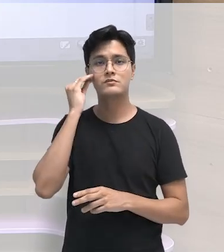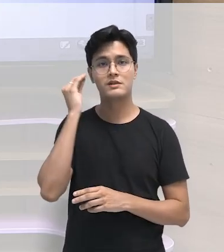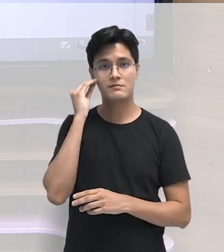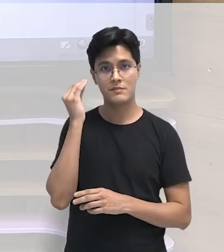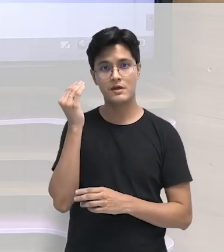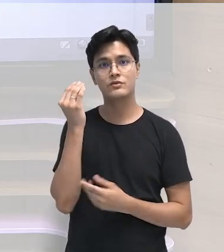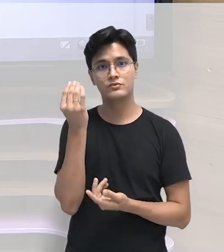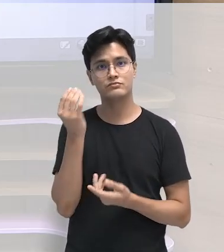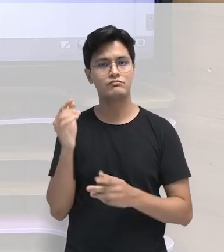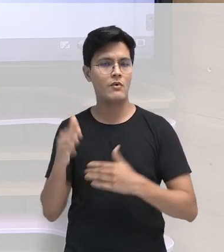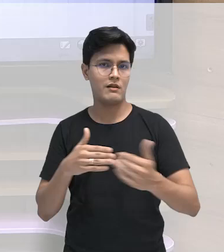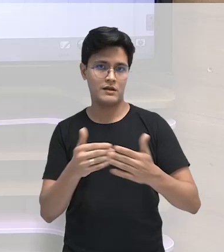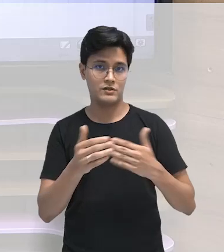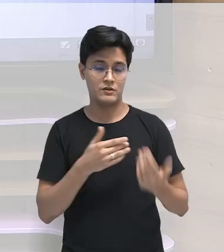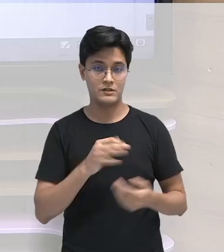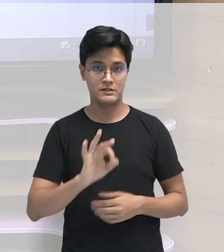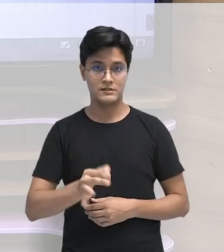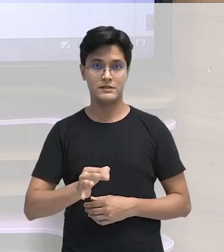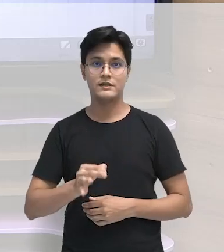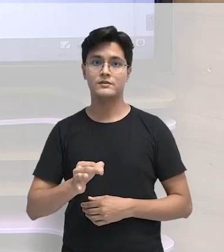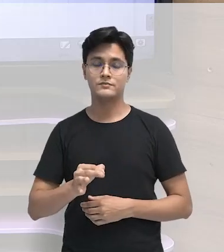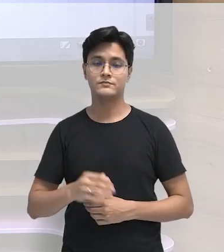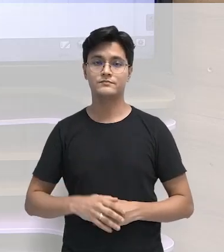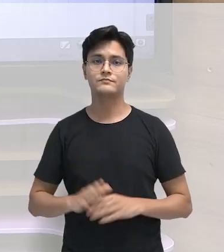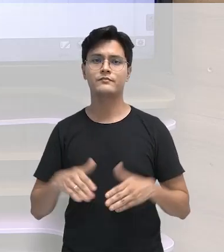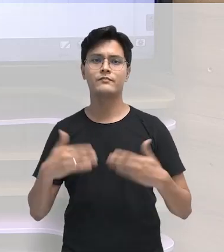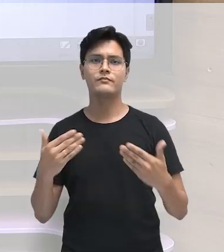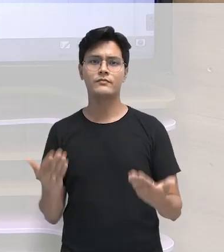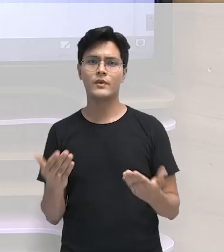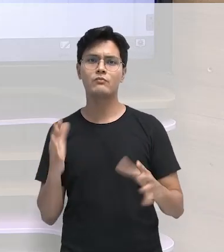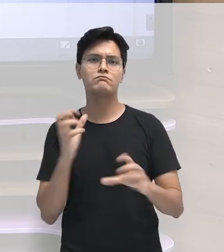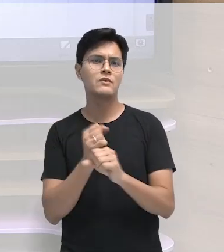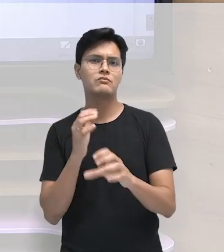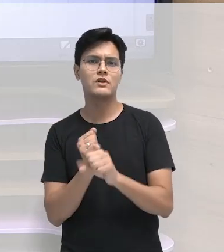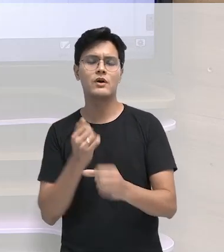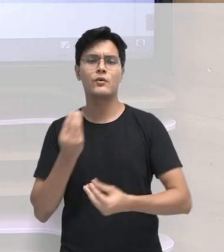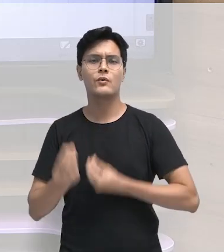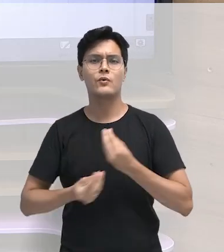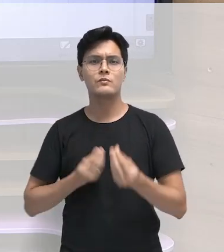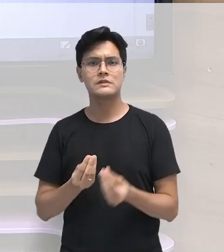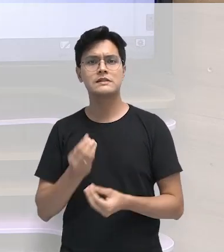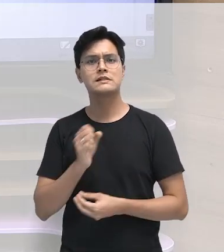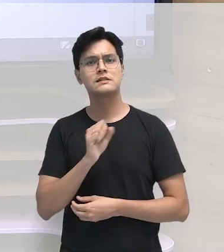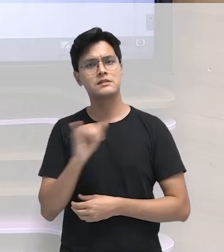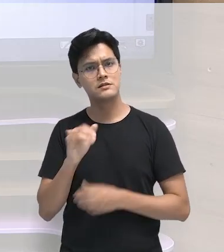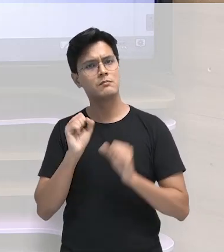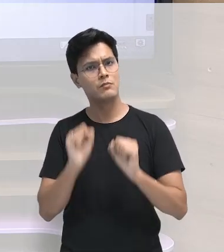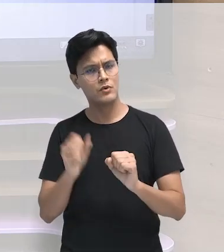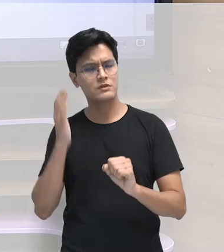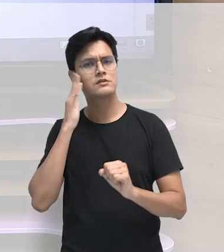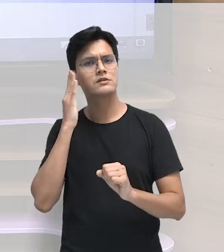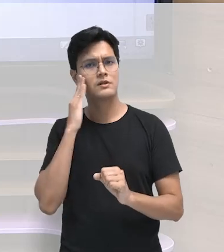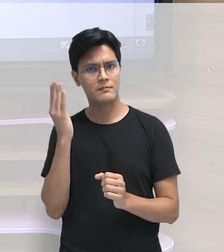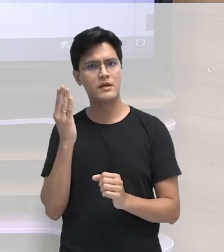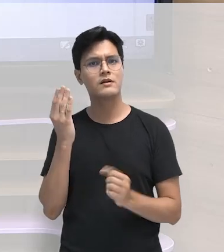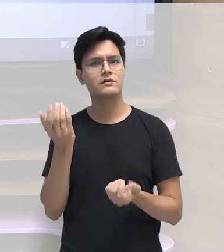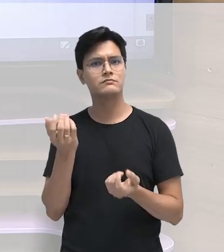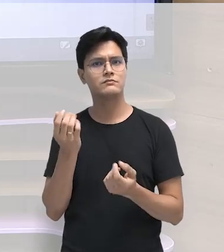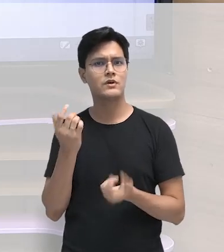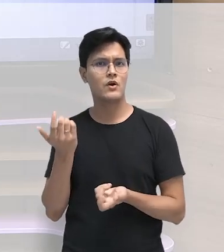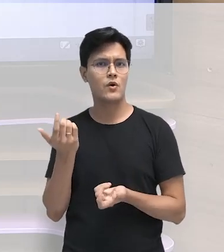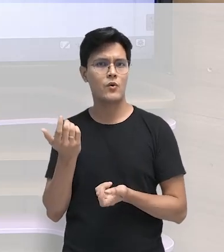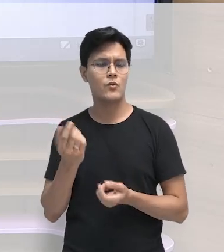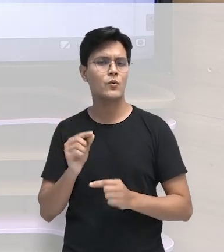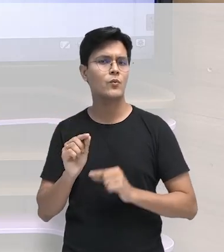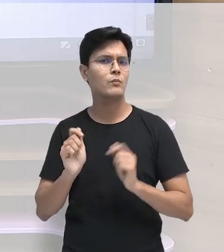As chances para isso. Vamos continuar então? E como que eu posso calcular? Se eu posso obter as chances, eu vou fazer um cálculo matemático. E como